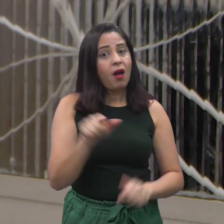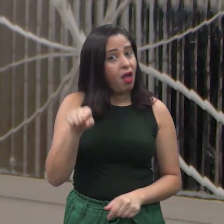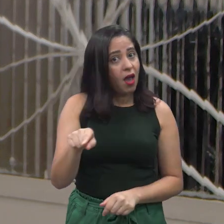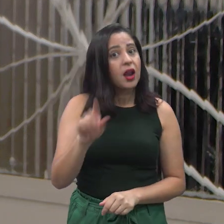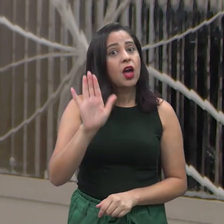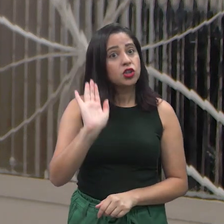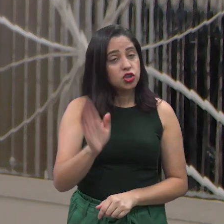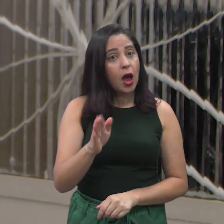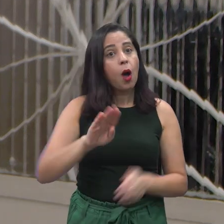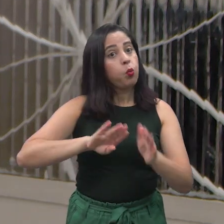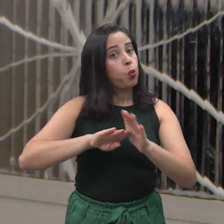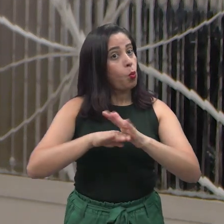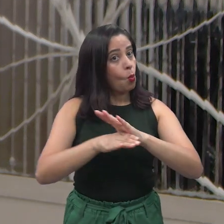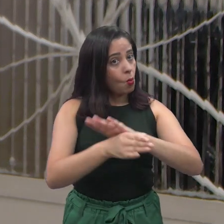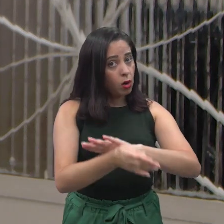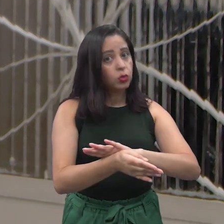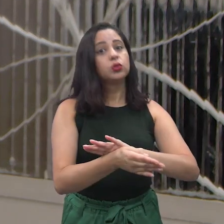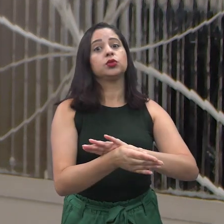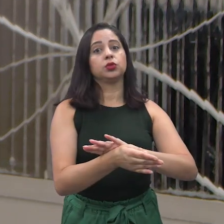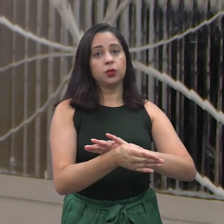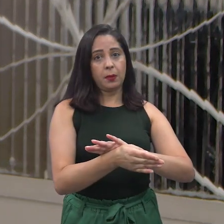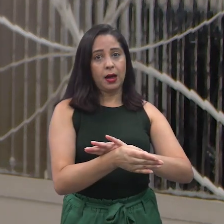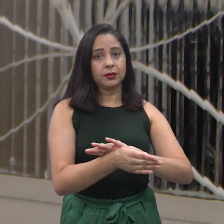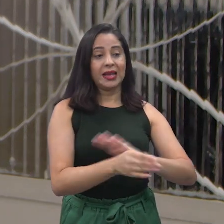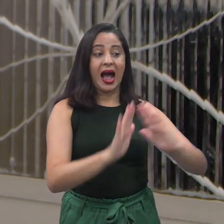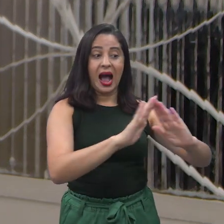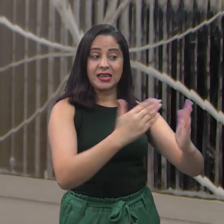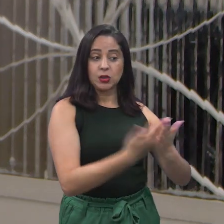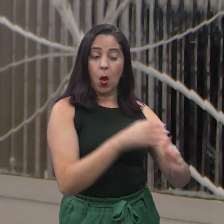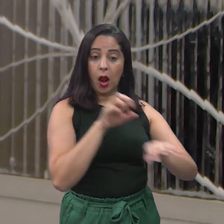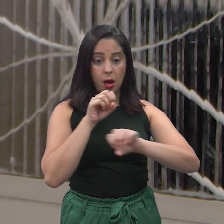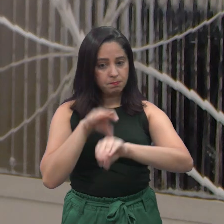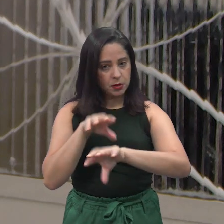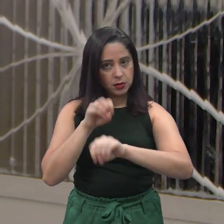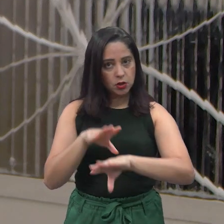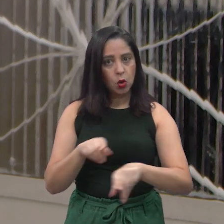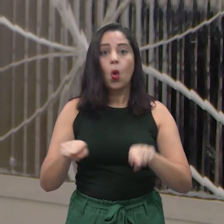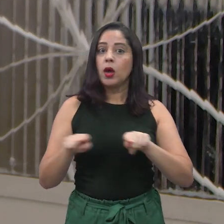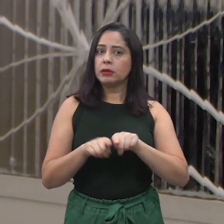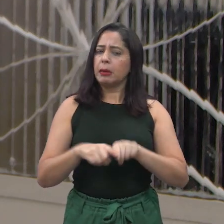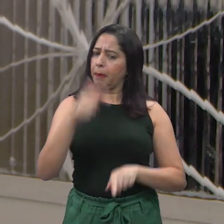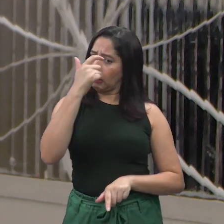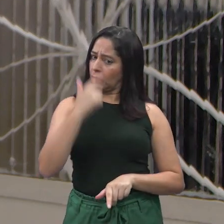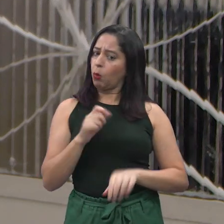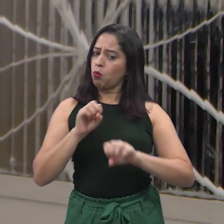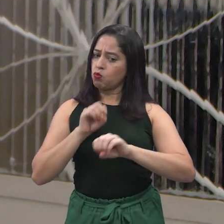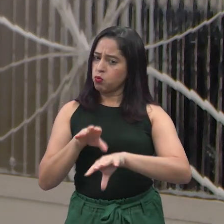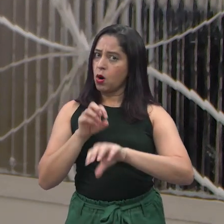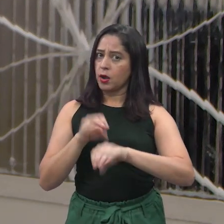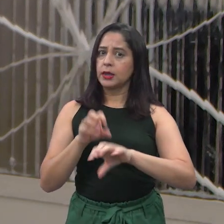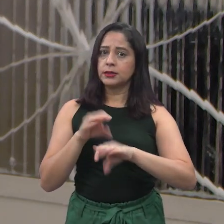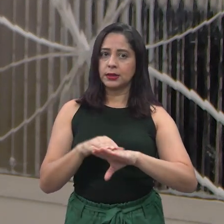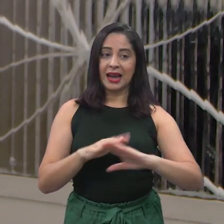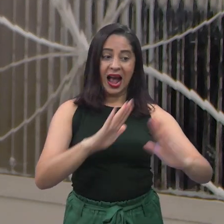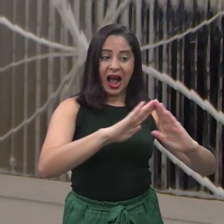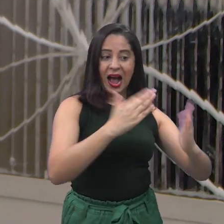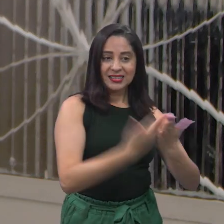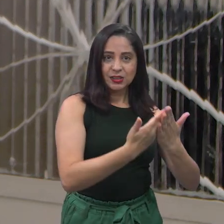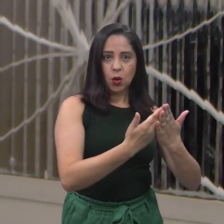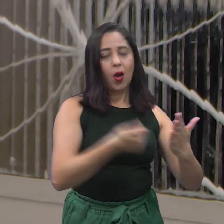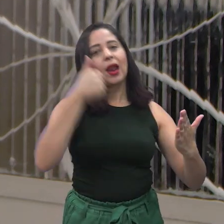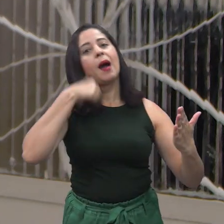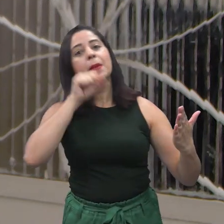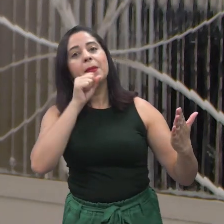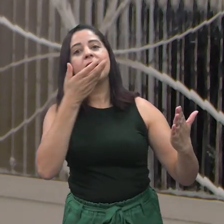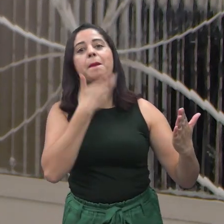tá com esses hábitos e assim, pátios foram ensinados na escola e a gente leva isso para casa também. A gente vê que a escola assim, é uma parceira essencial